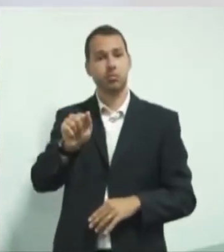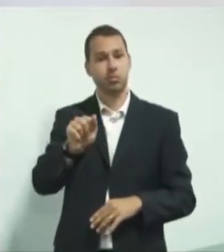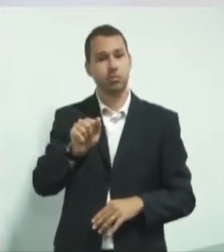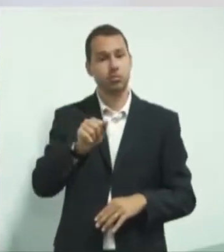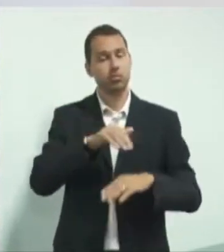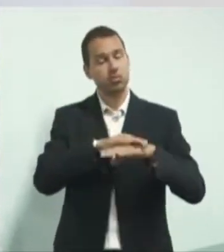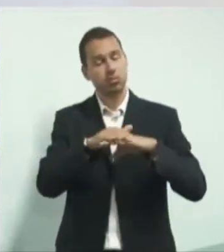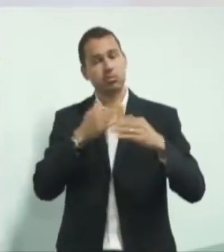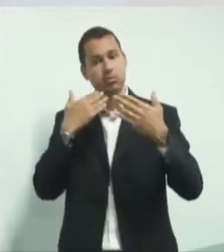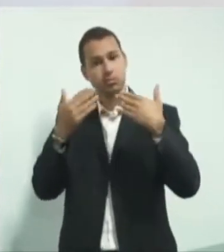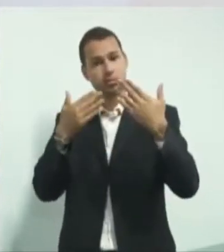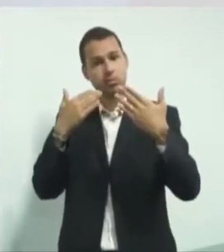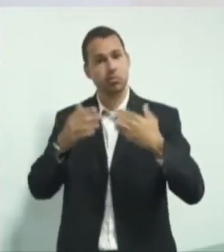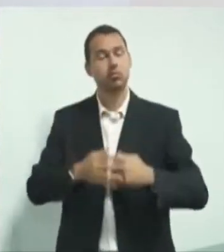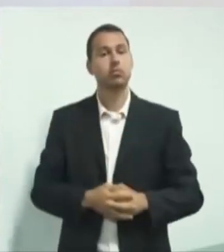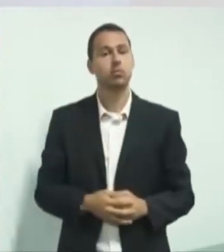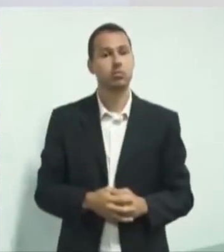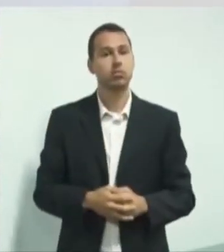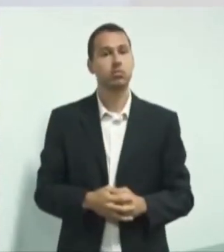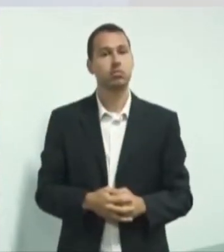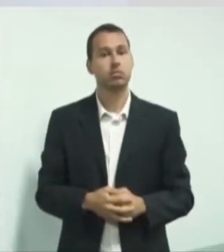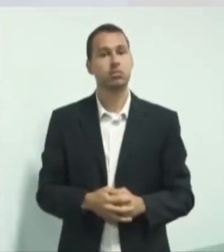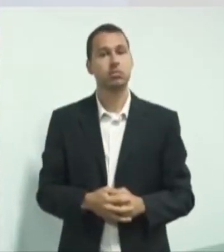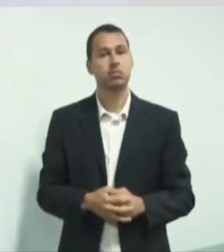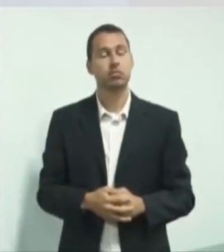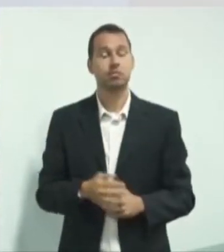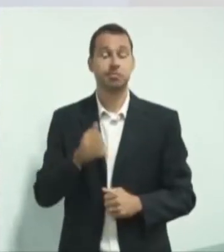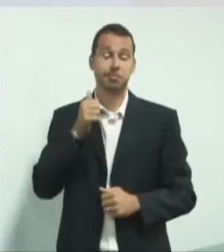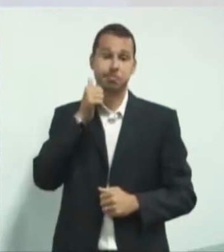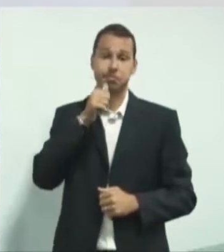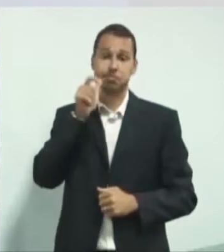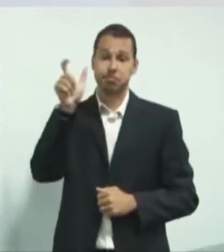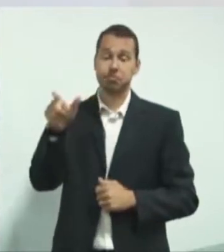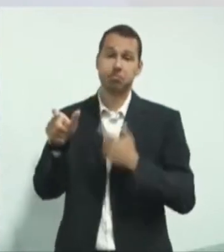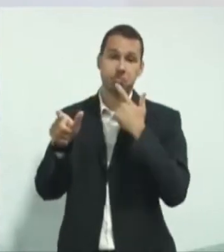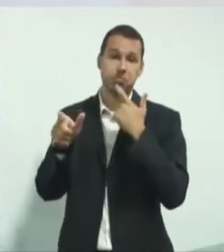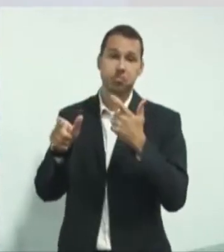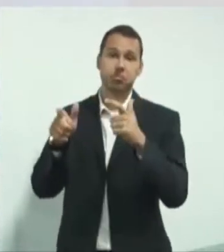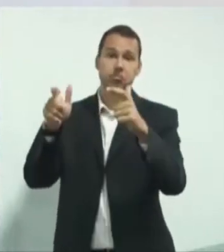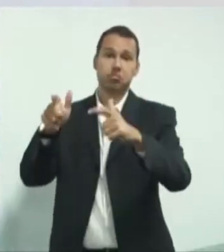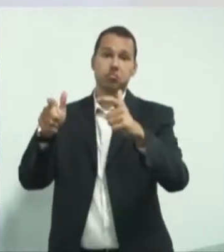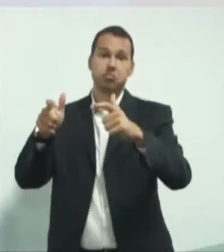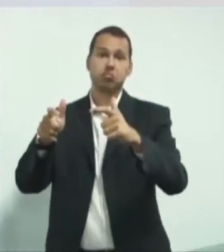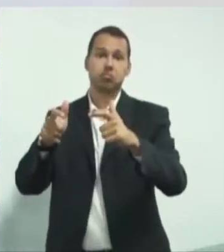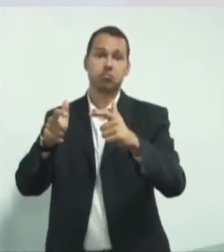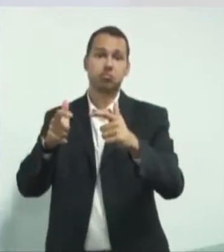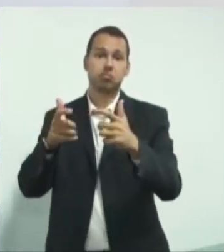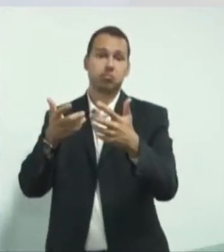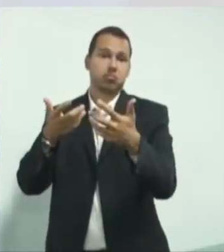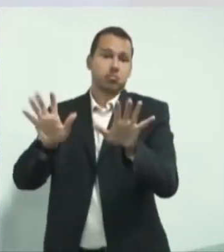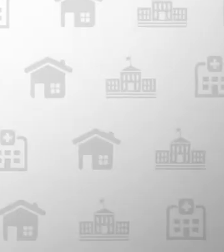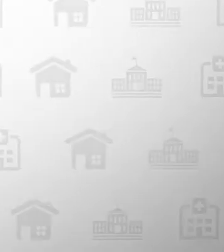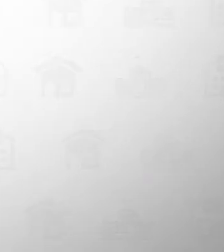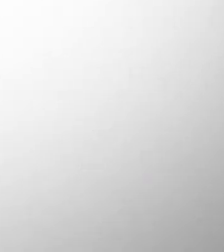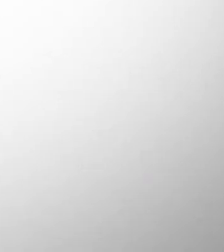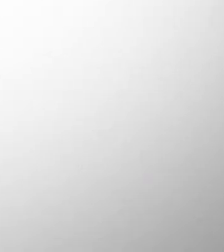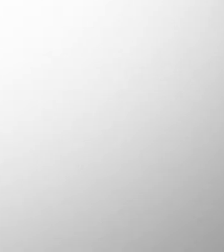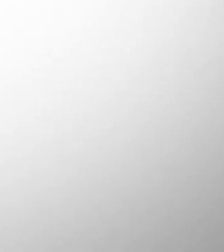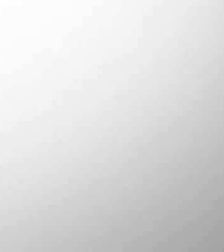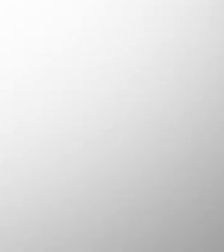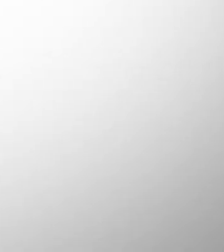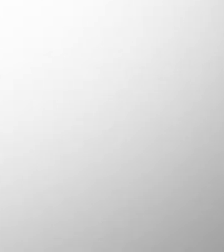está no projeto, ela é contrária. Mas nada contra se fosse no parque agropecuário.